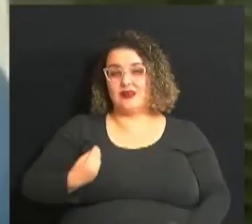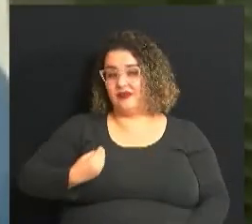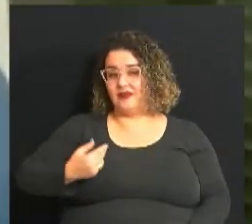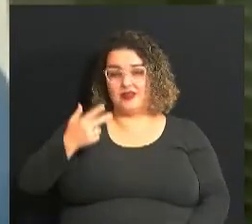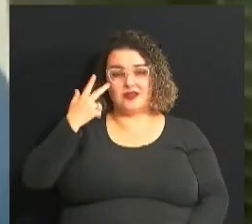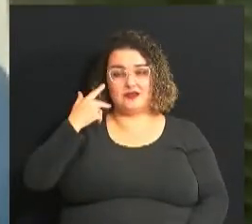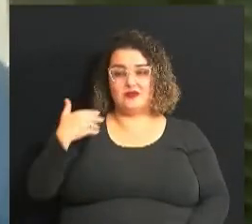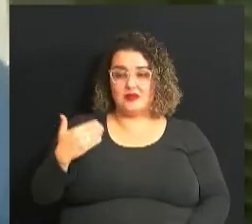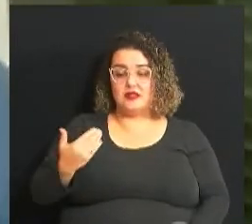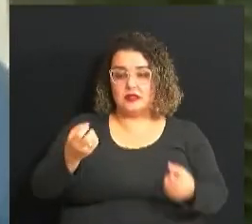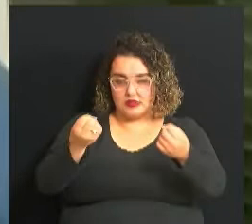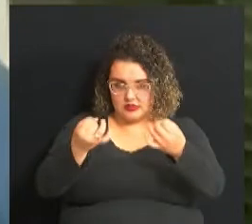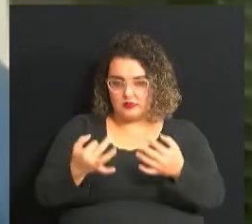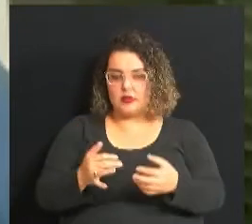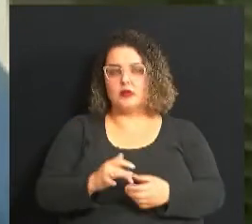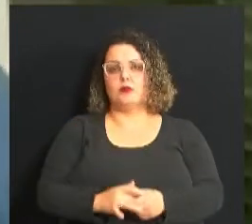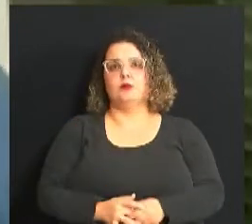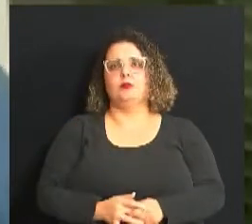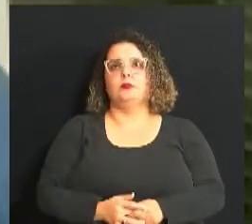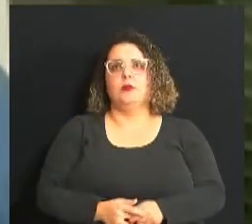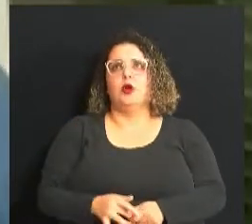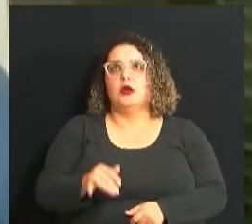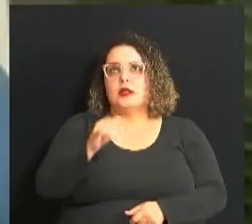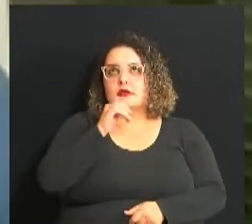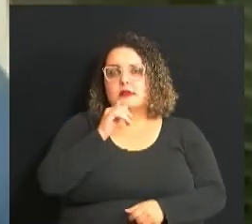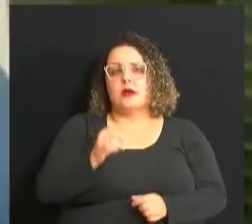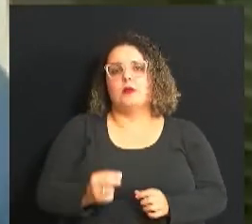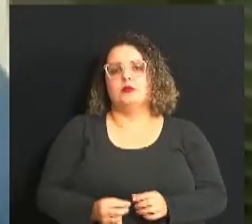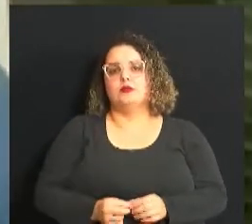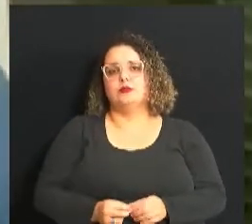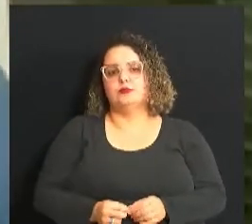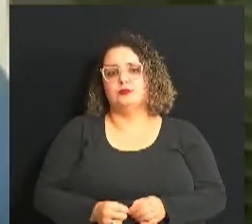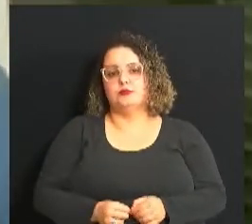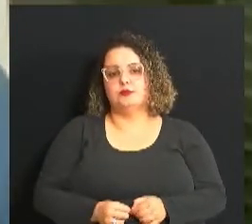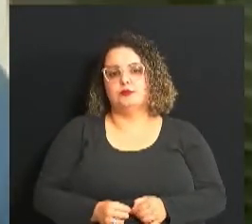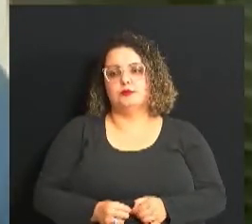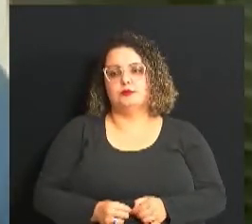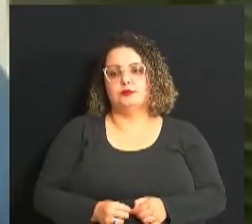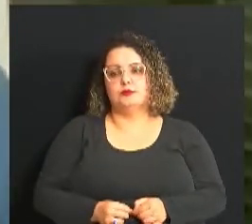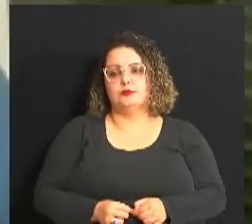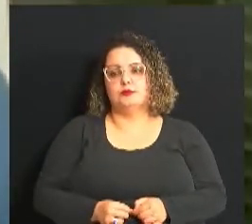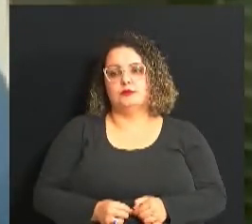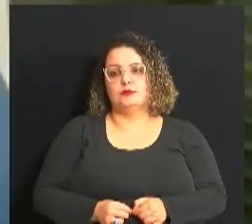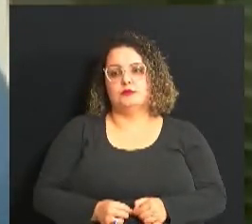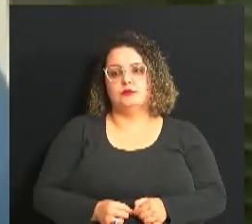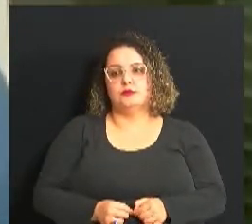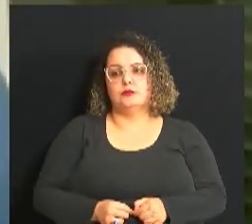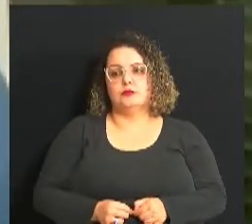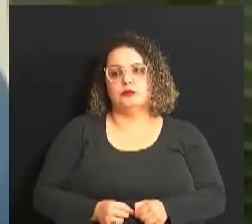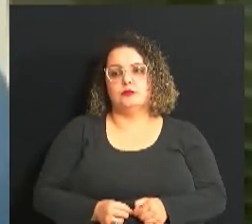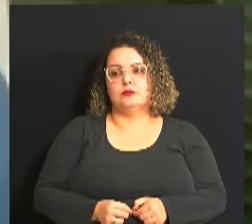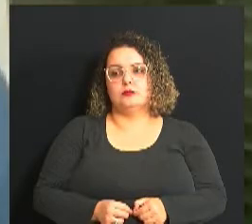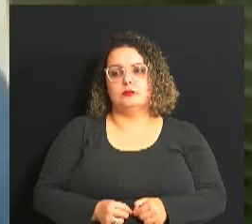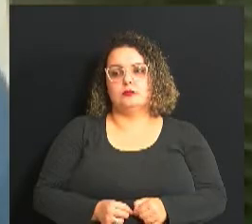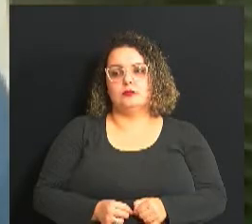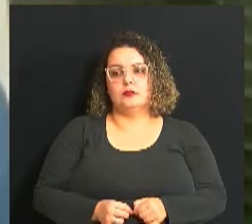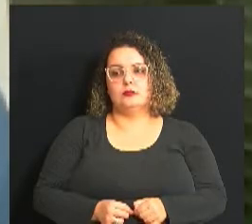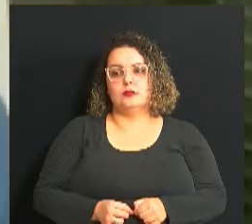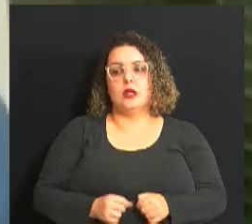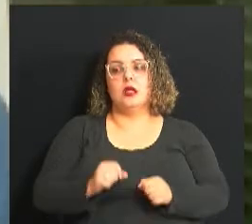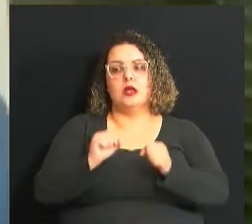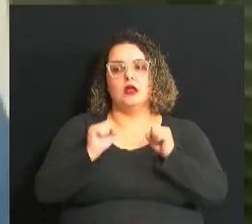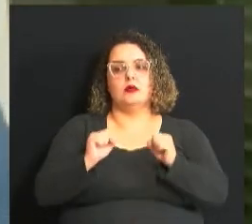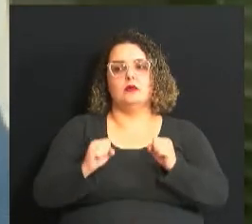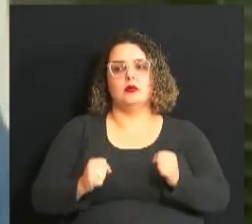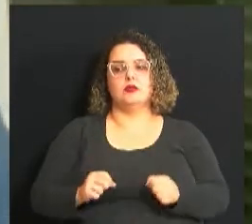Explico. Ele pode acometer, saindo da próstata, os ossos. Ele pode ter metástases,